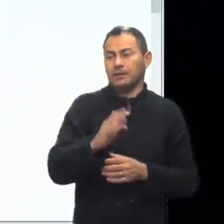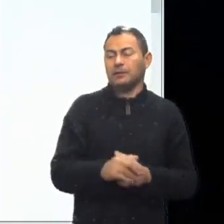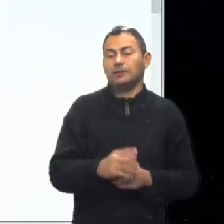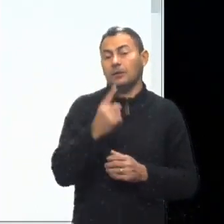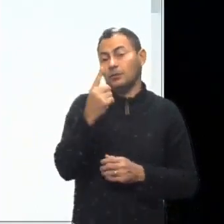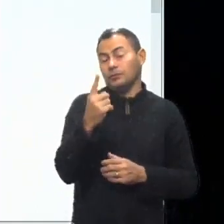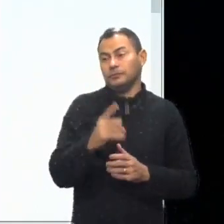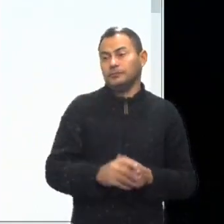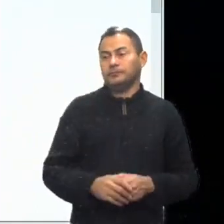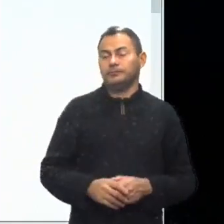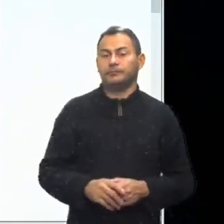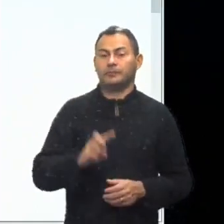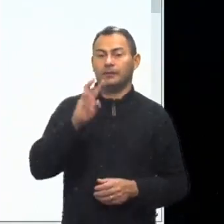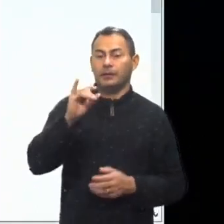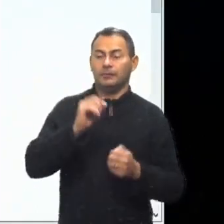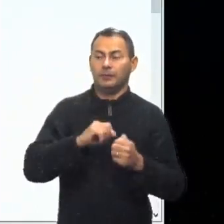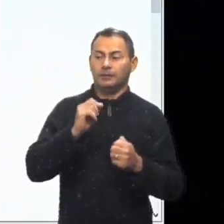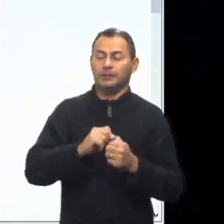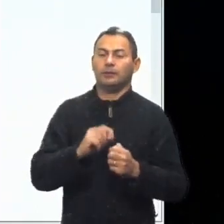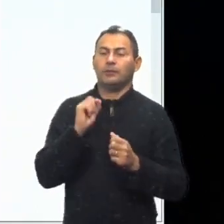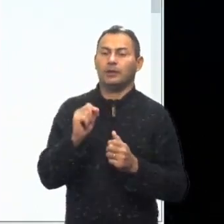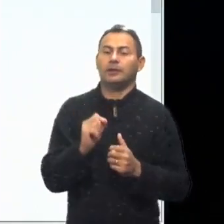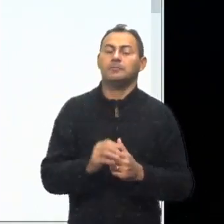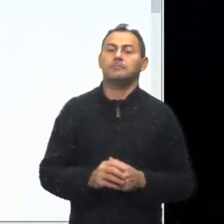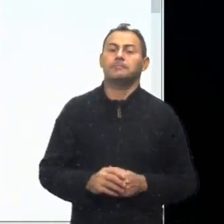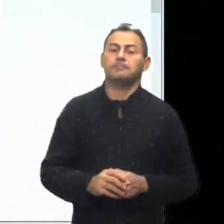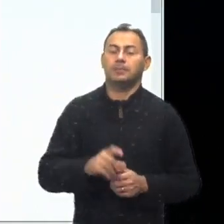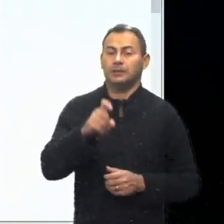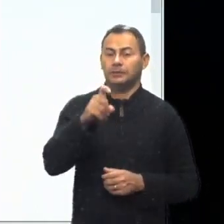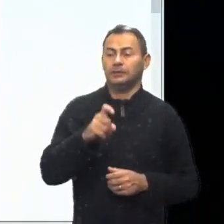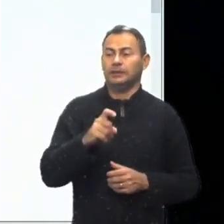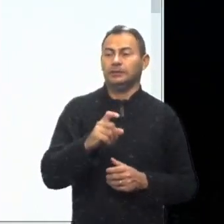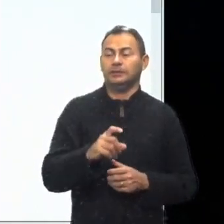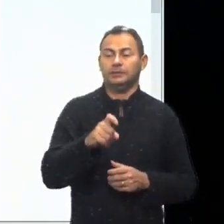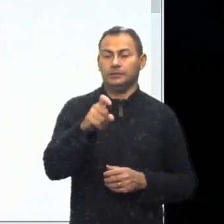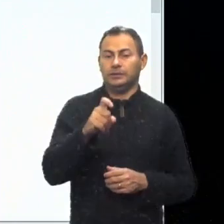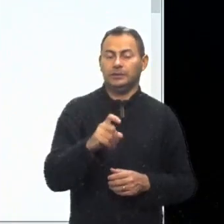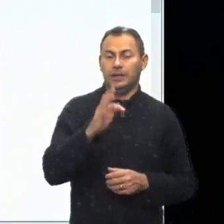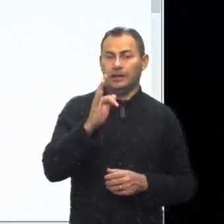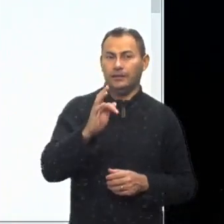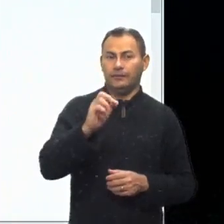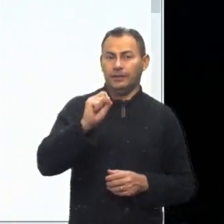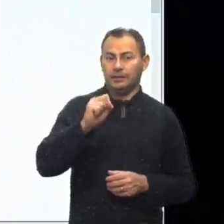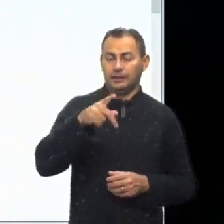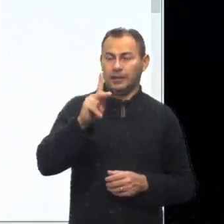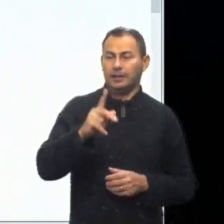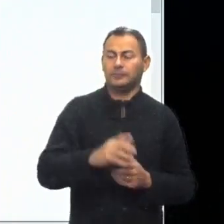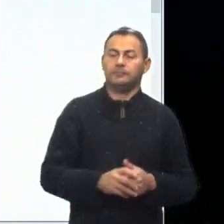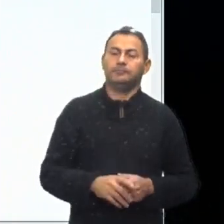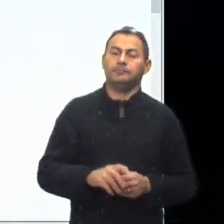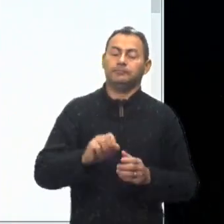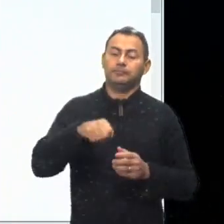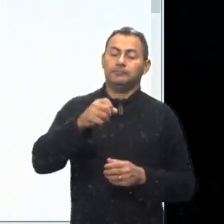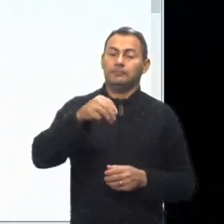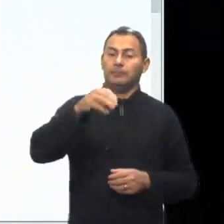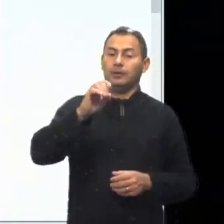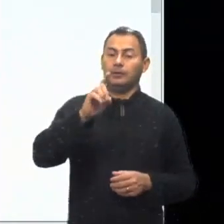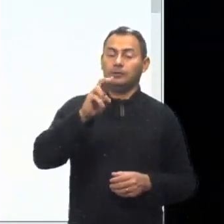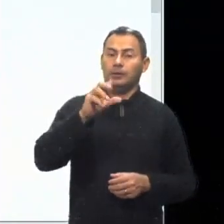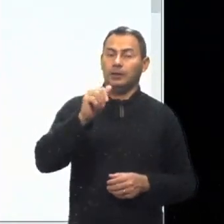1, ele vai fazer com que o xfsk, ou seja, sinal